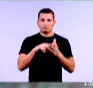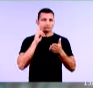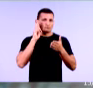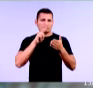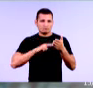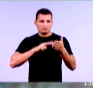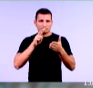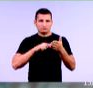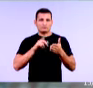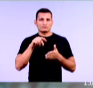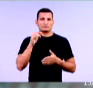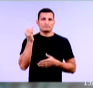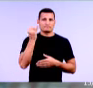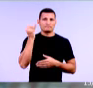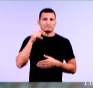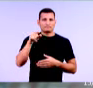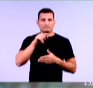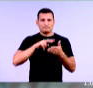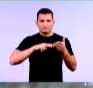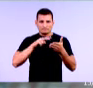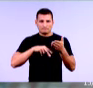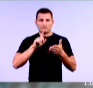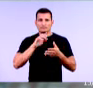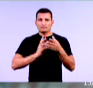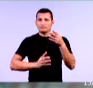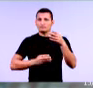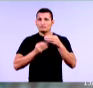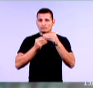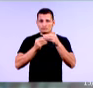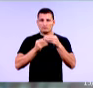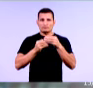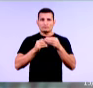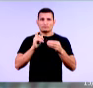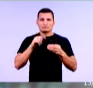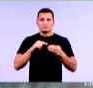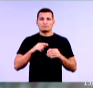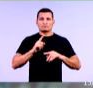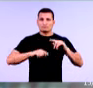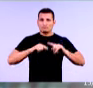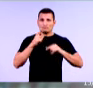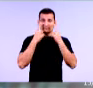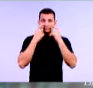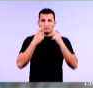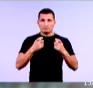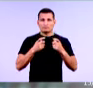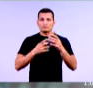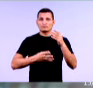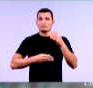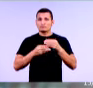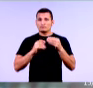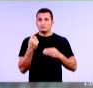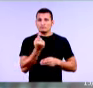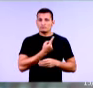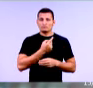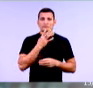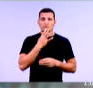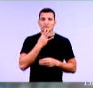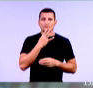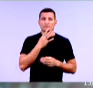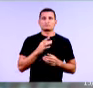E é importante vocês lerem que isso aí é complemento, é um material bem interessante para complementar o nosso conhecimento, gente.